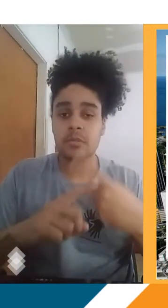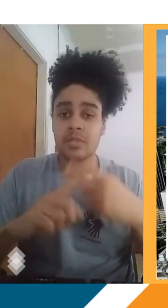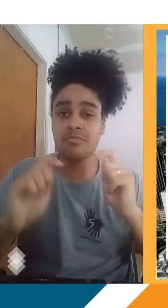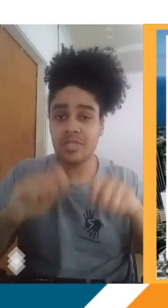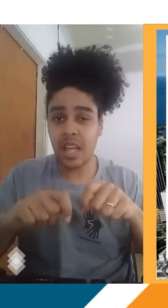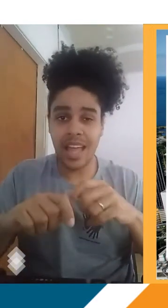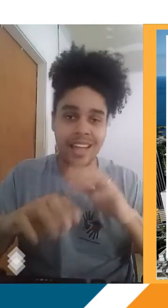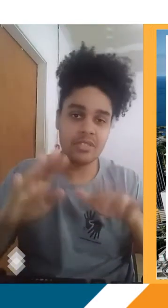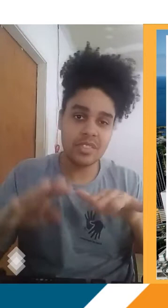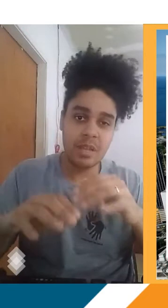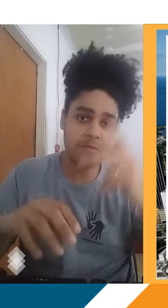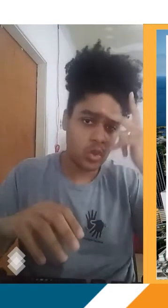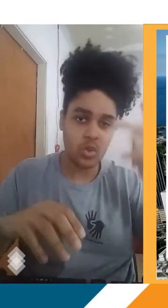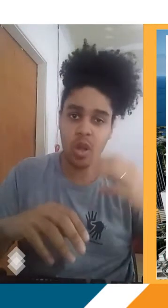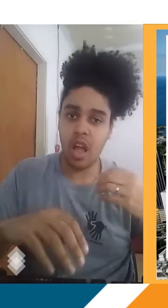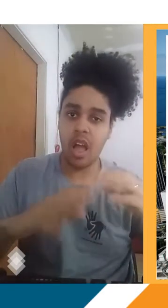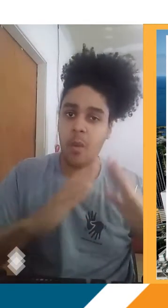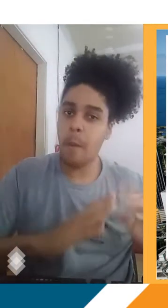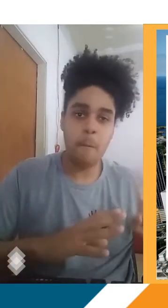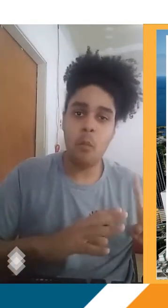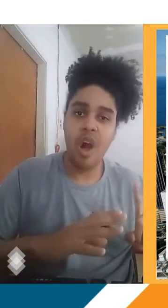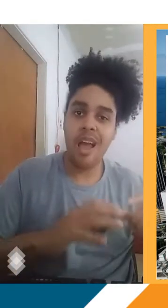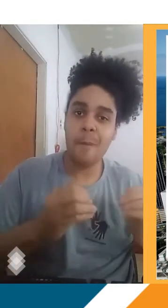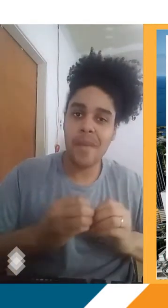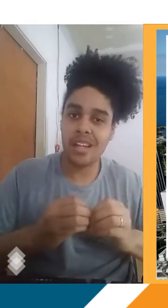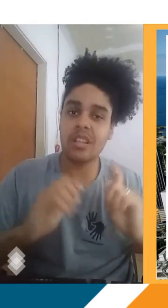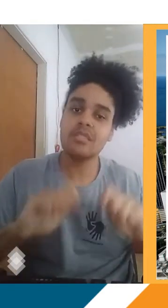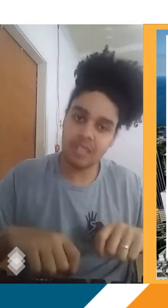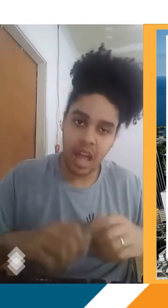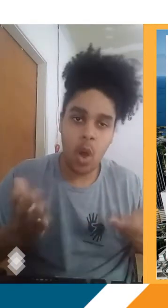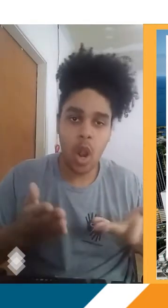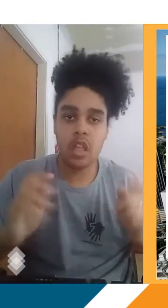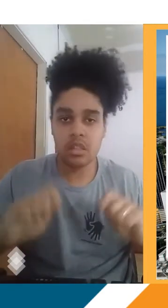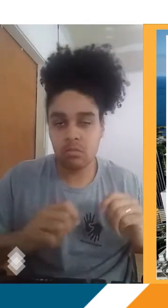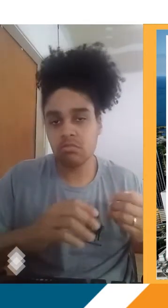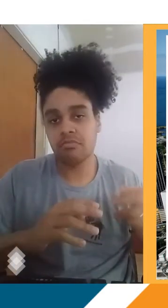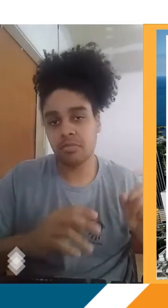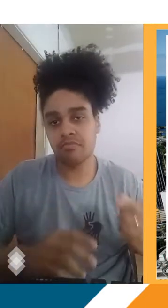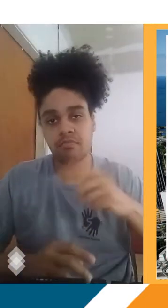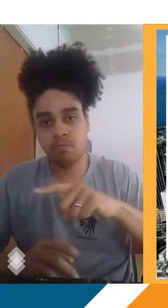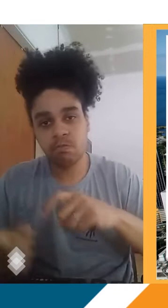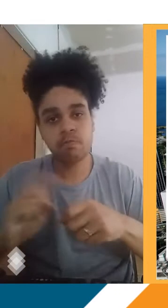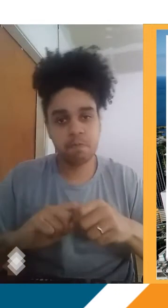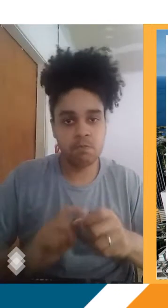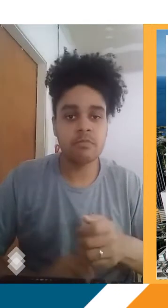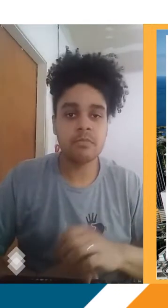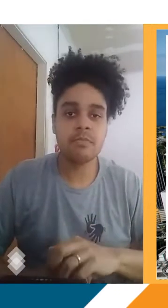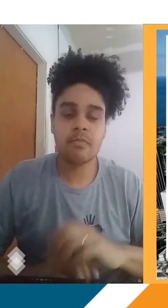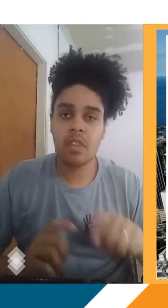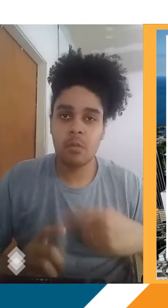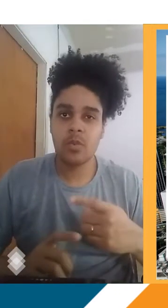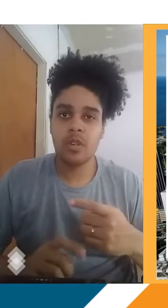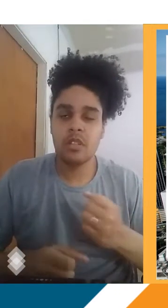que não conseguiam morar próximo ao centro fazer a sua mobilidade, fazer seu deslocamento. A partir dos